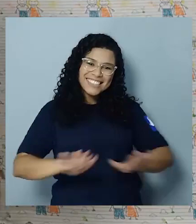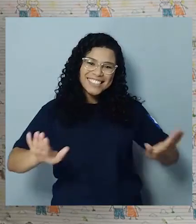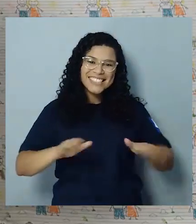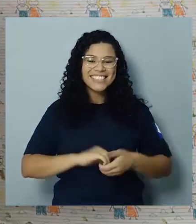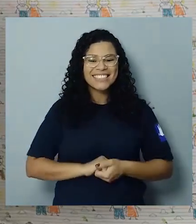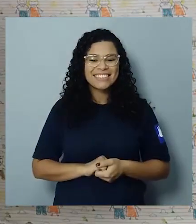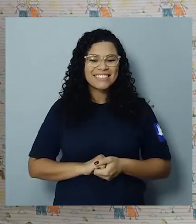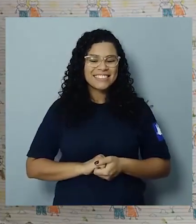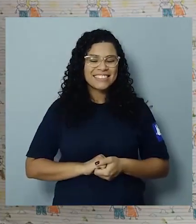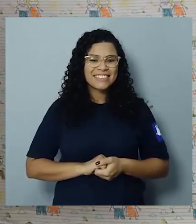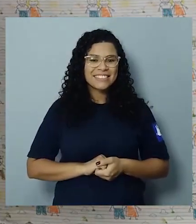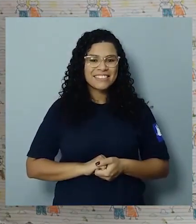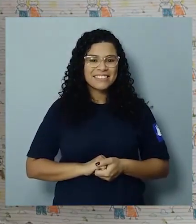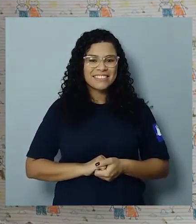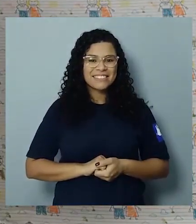Cris